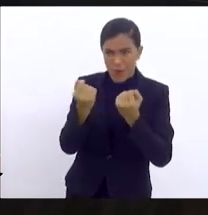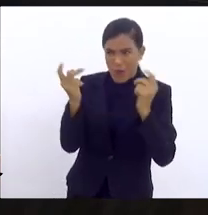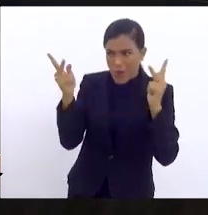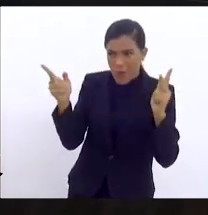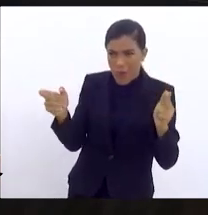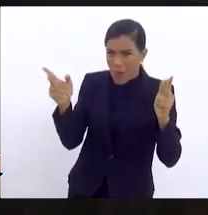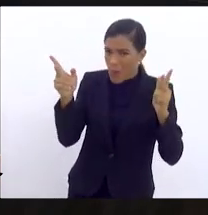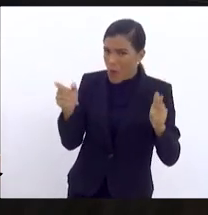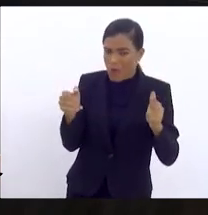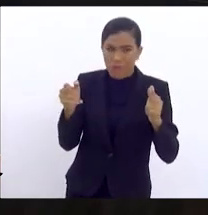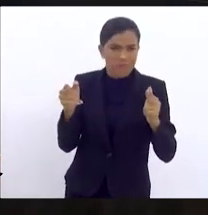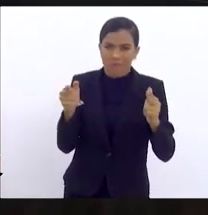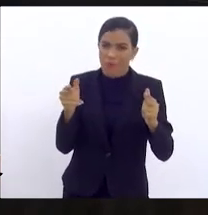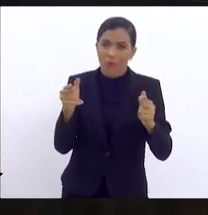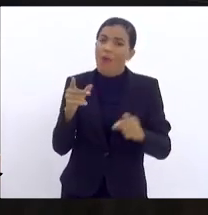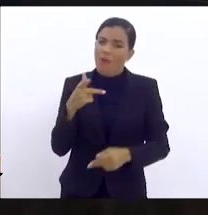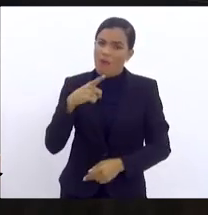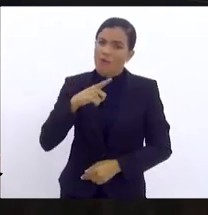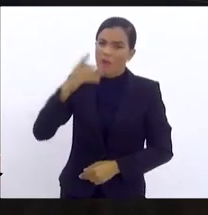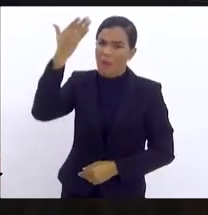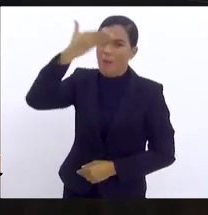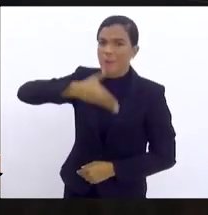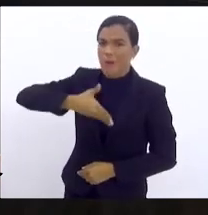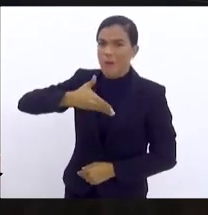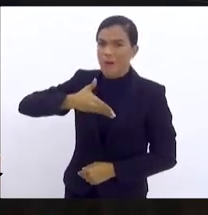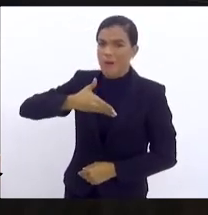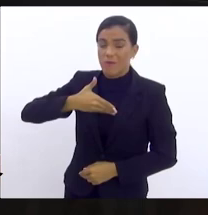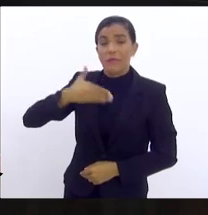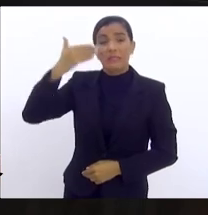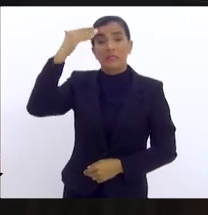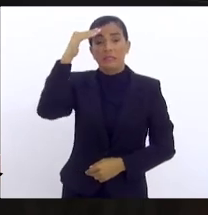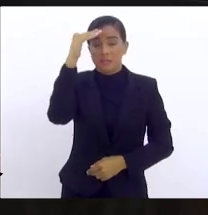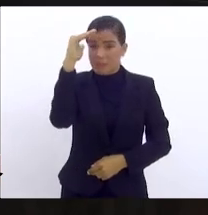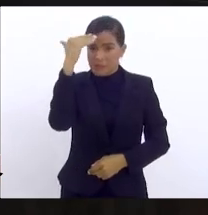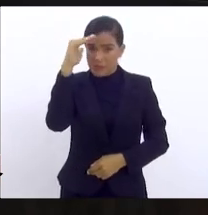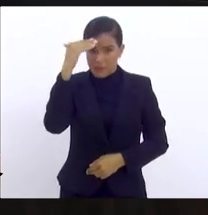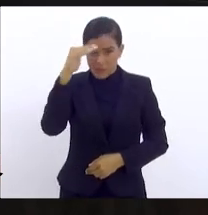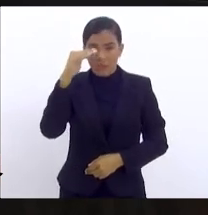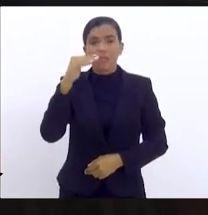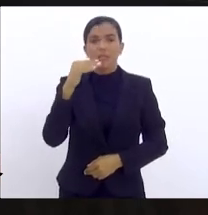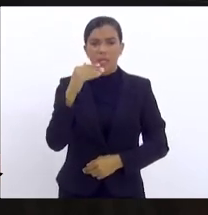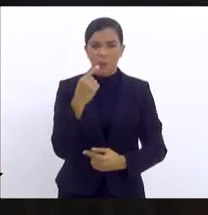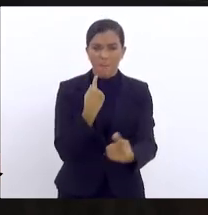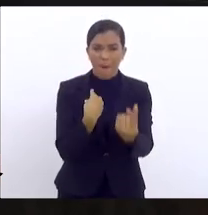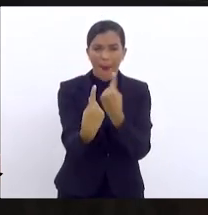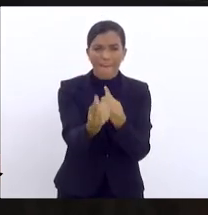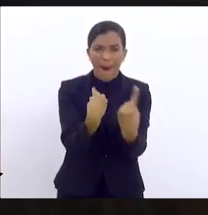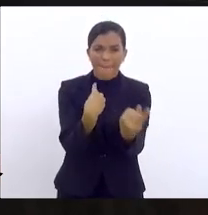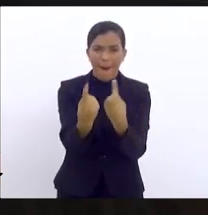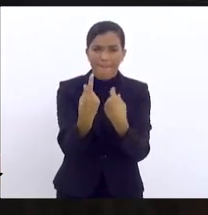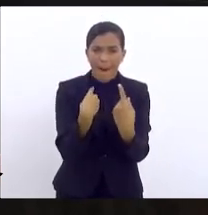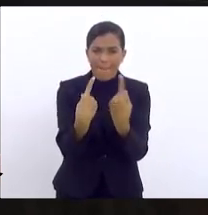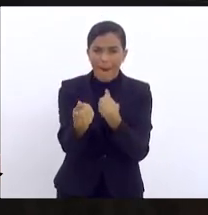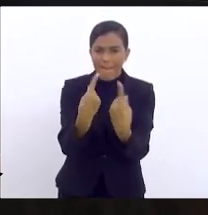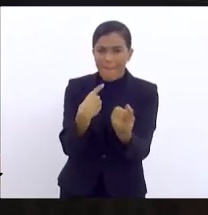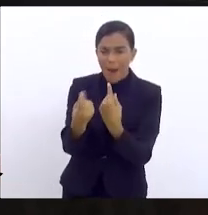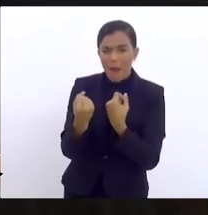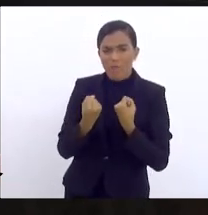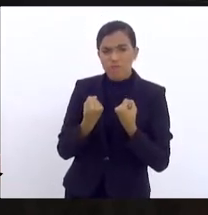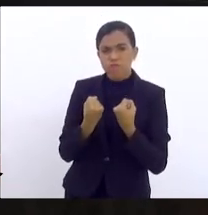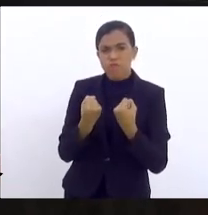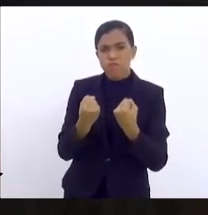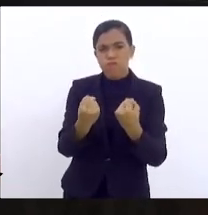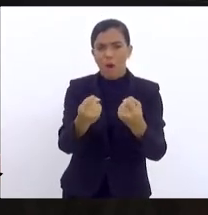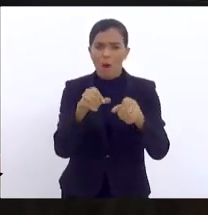e isso eu tenho como provar entendo que asfalto todo tempo que Normalmente eles andam no asfalto